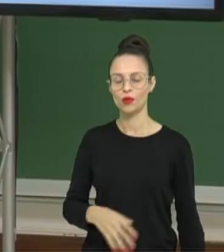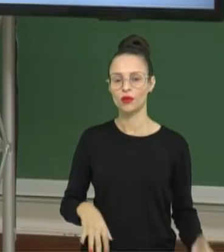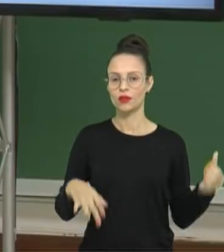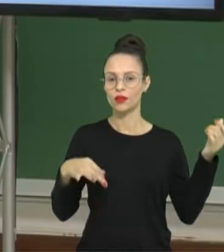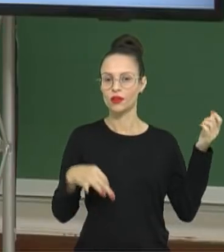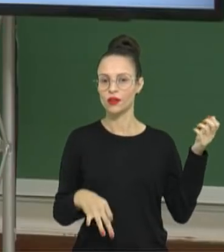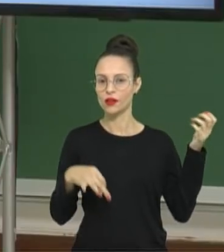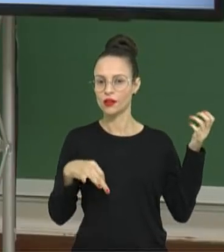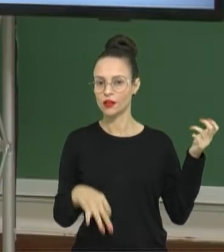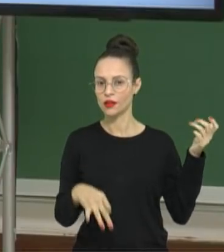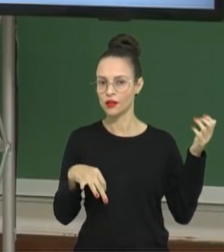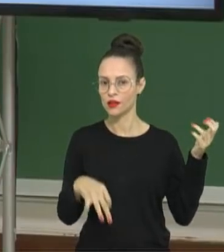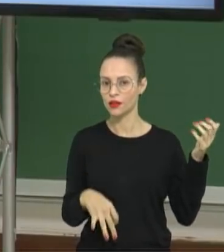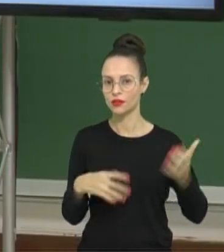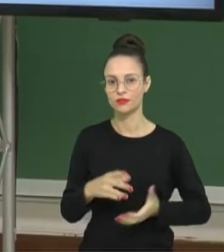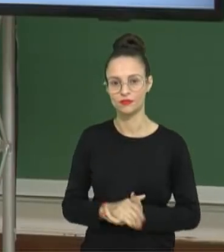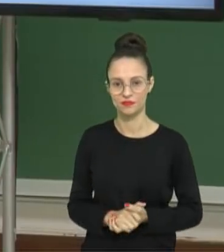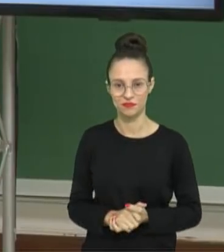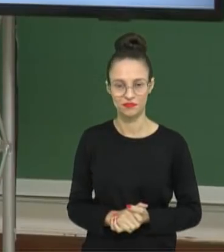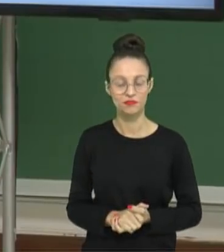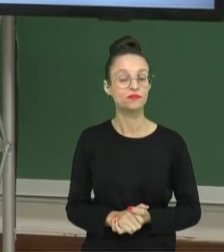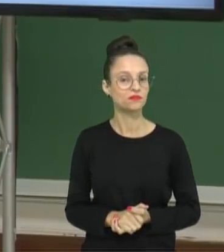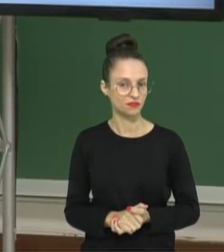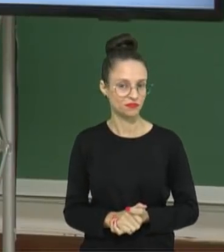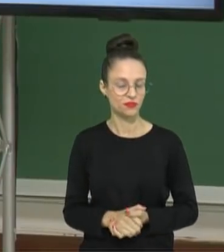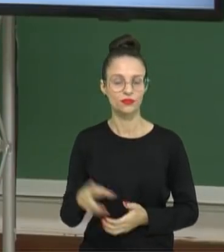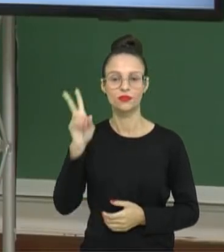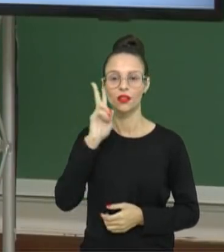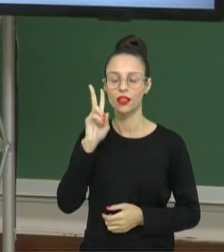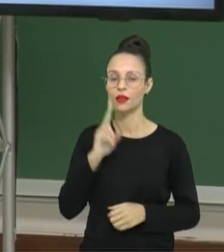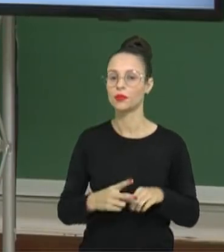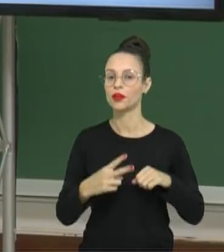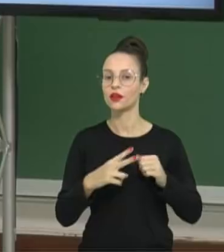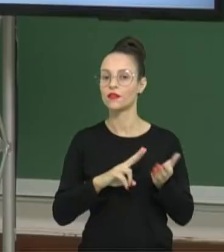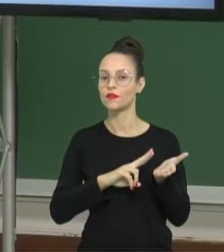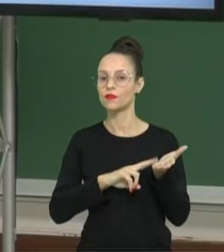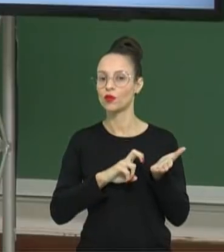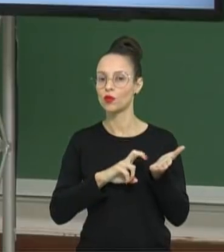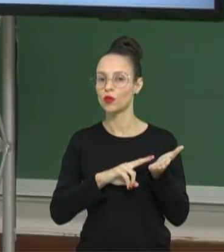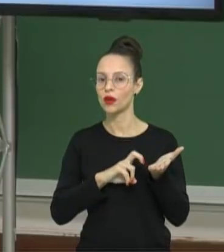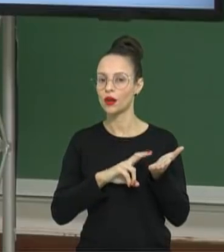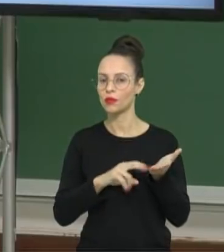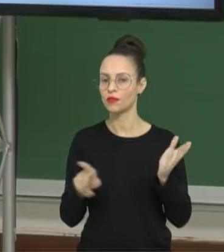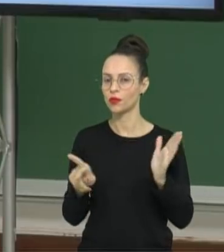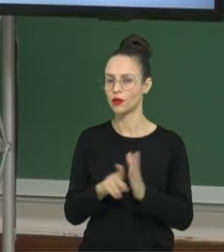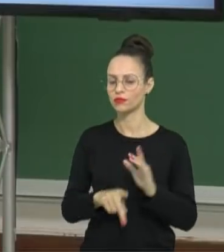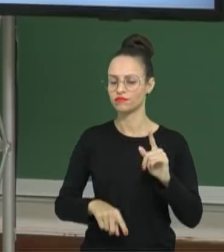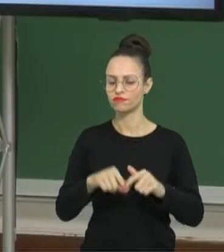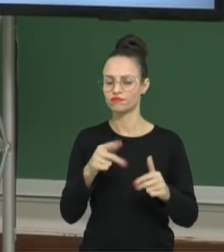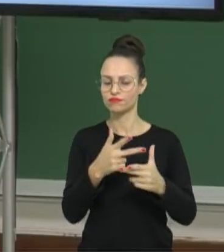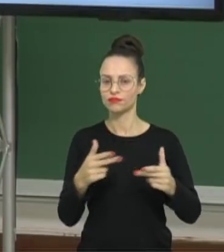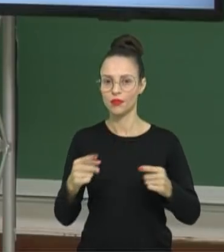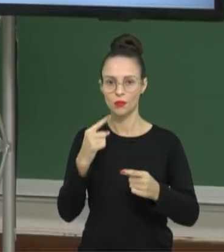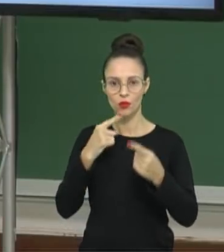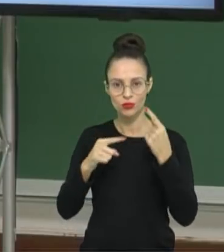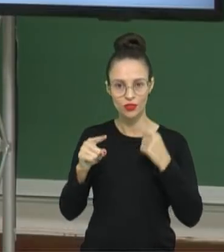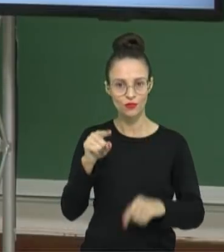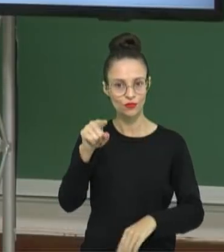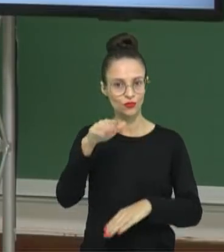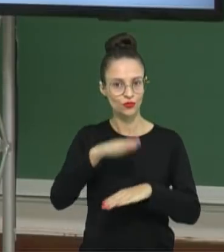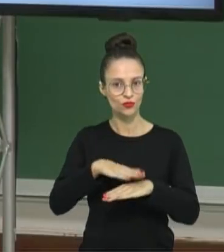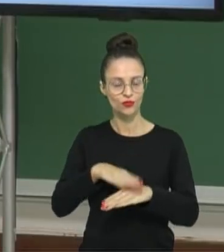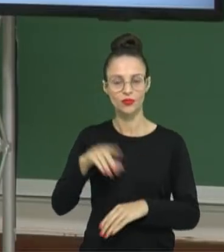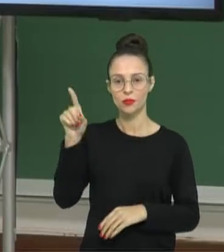playing the electric guitar? Lembra lá do vocabulário dos instrumentos musicais e